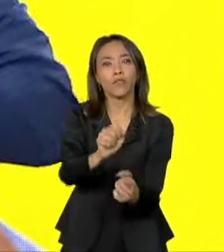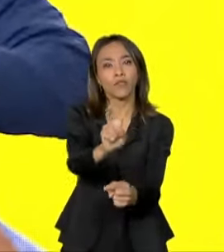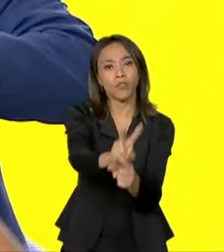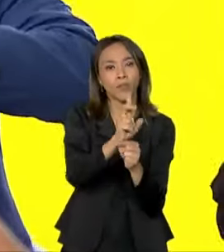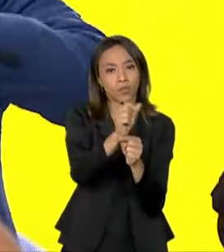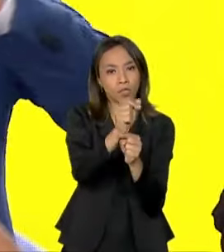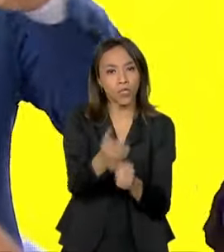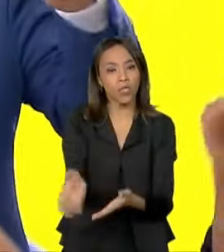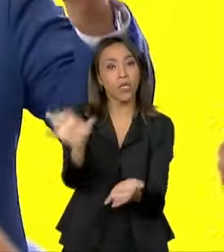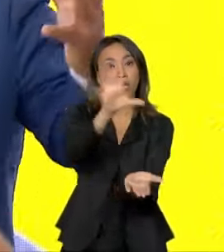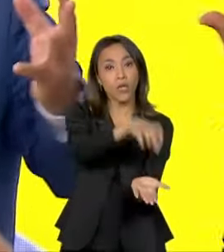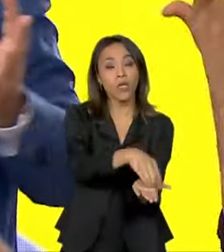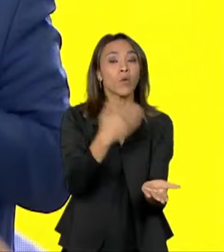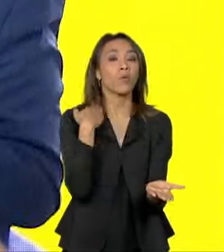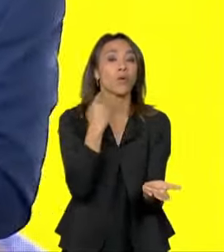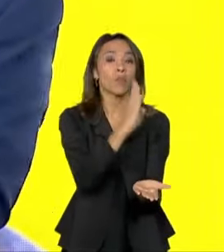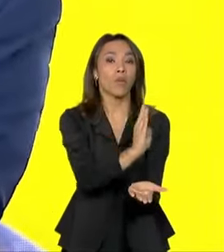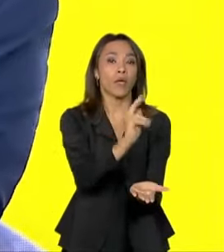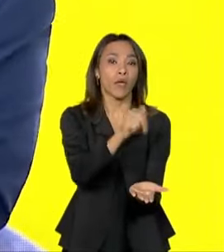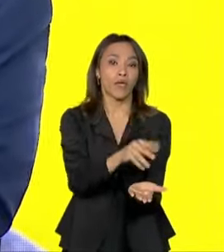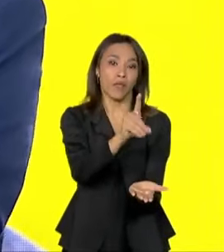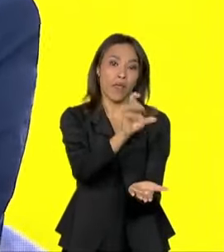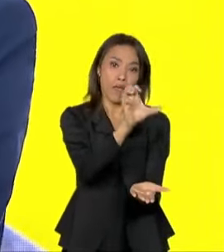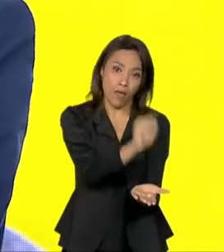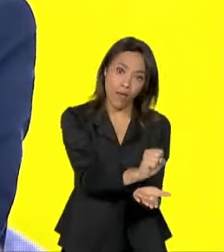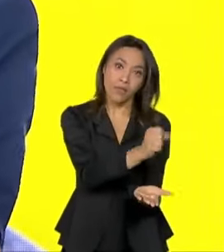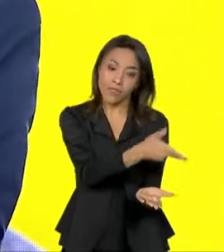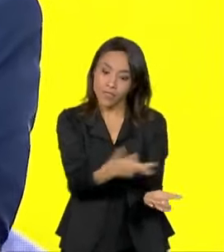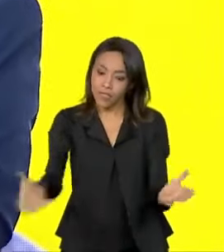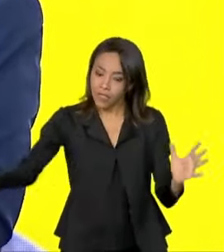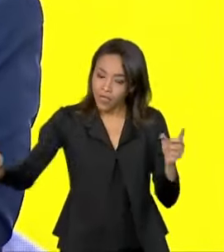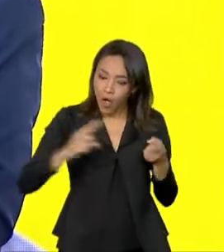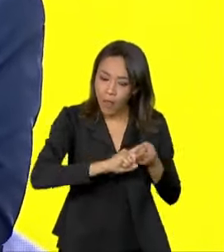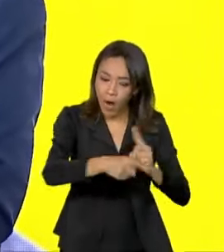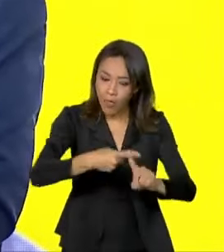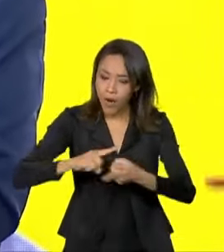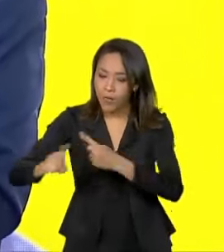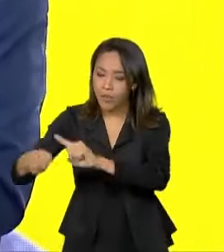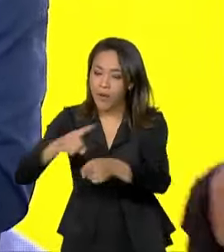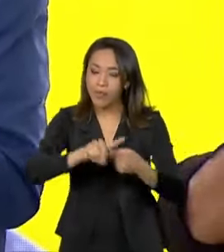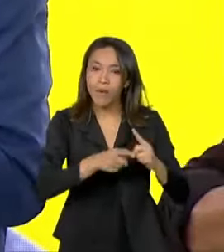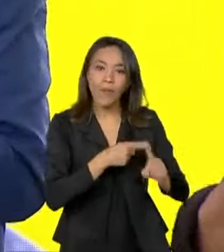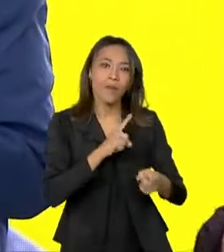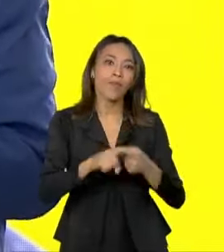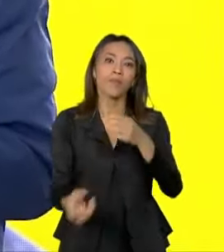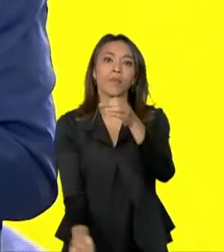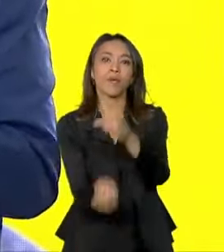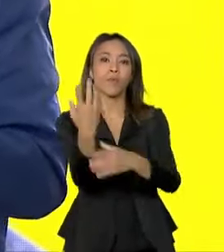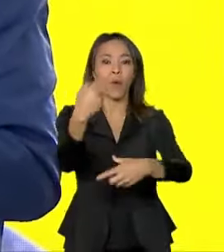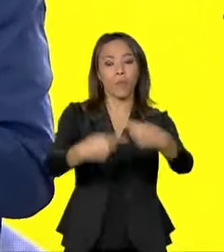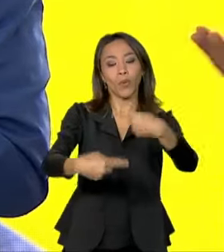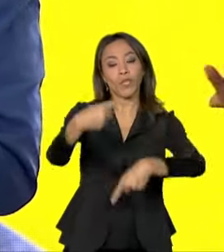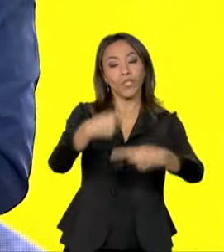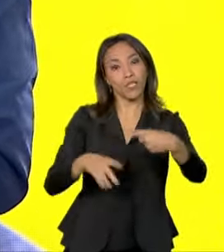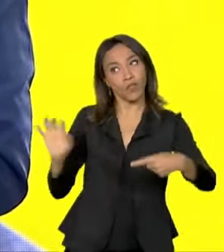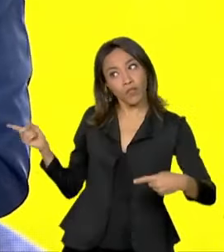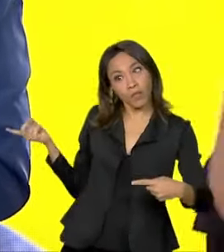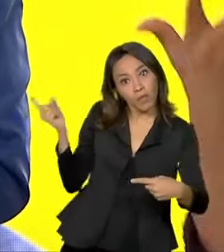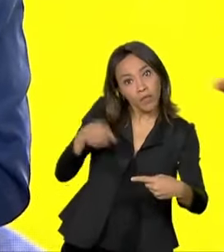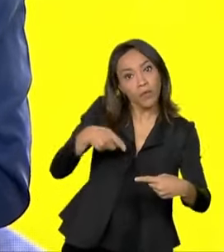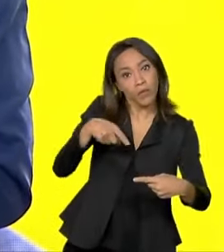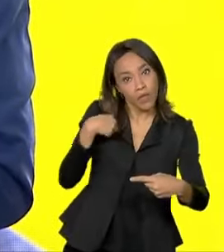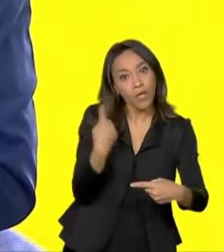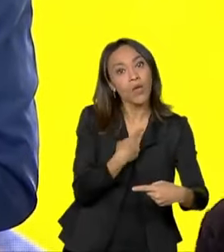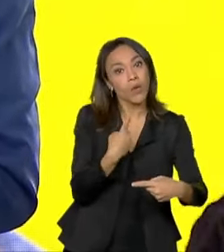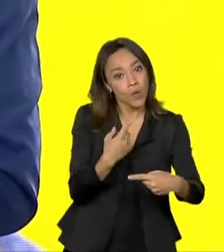BNDES, um alcance e uma sinergia construída pela política que o senhor determinou que eu realizasse